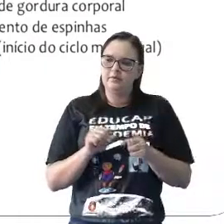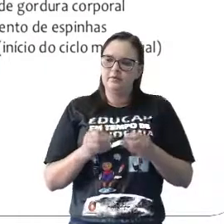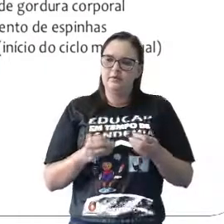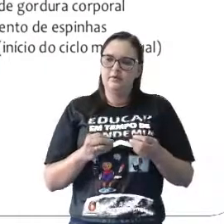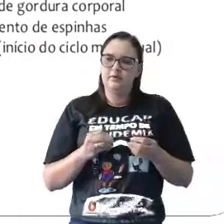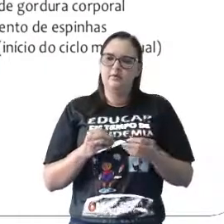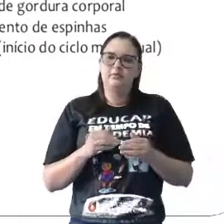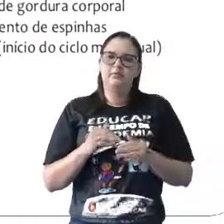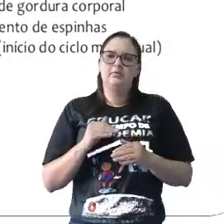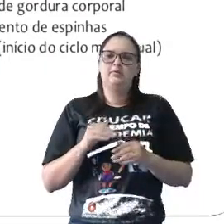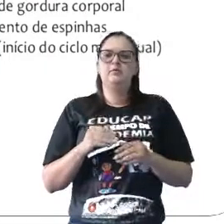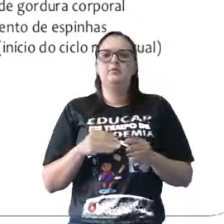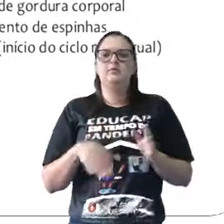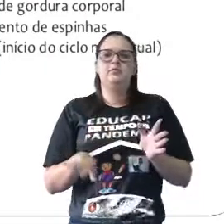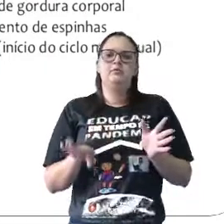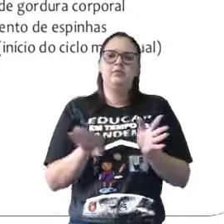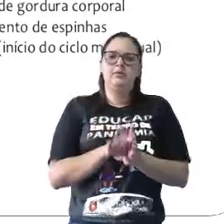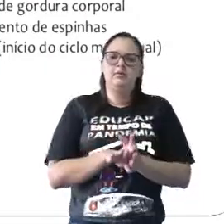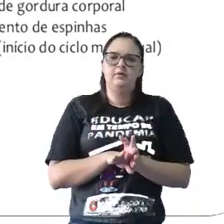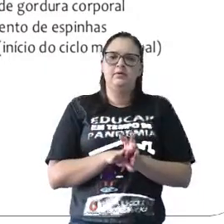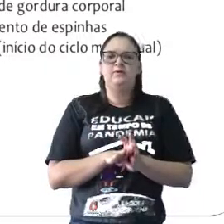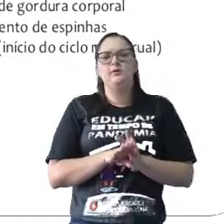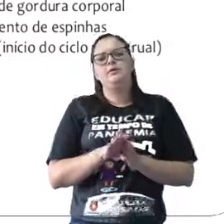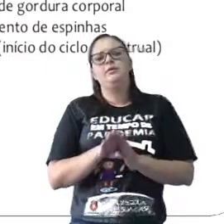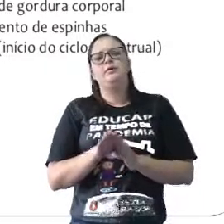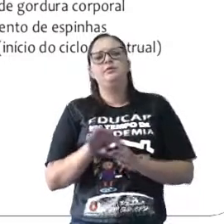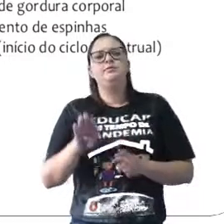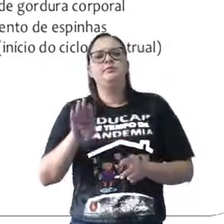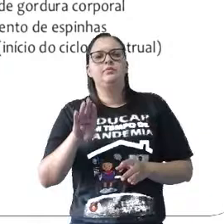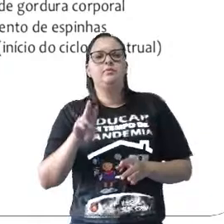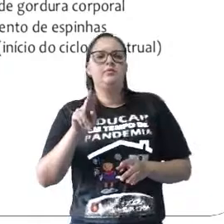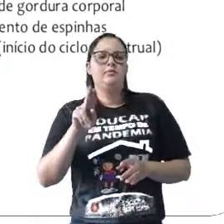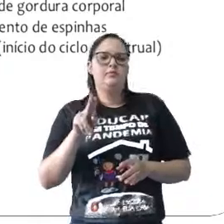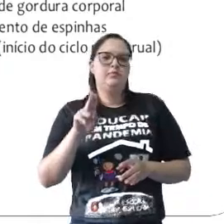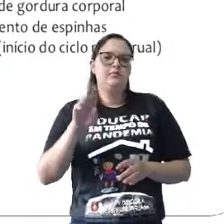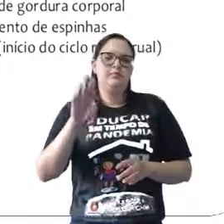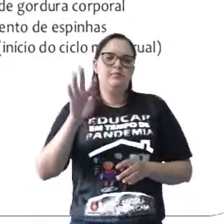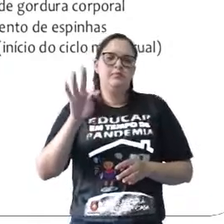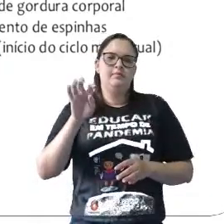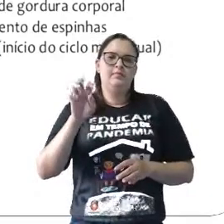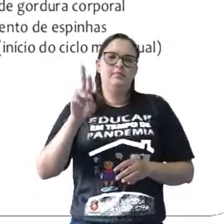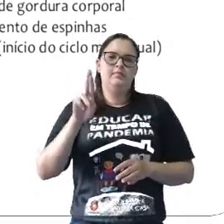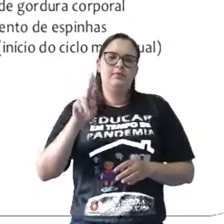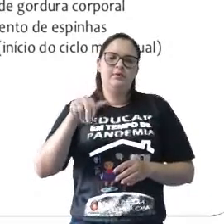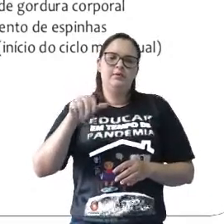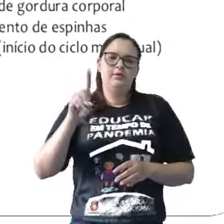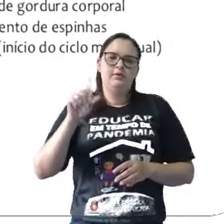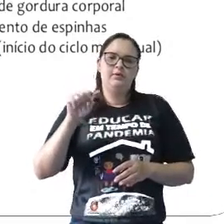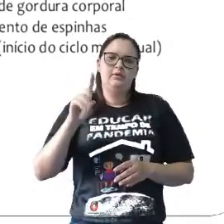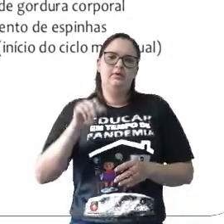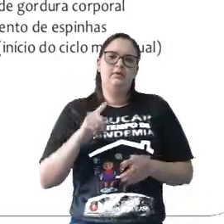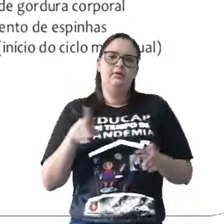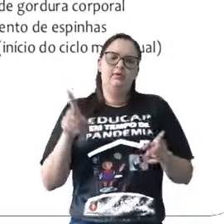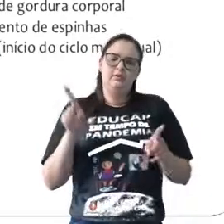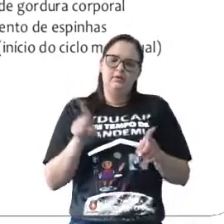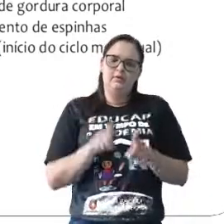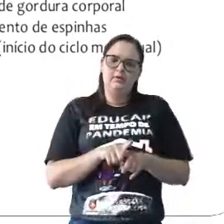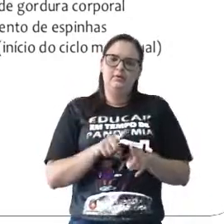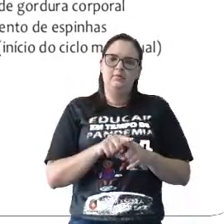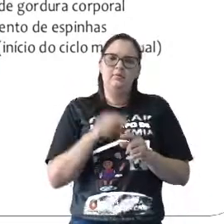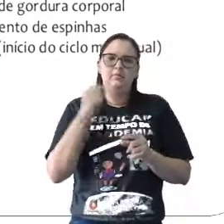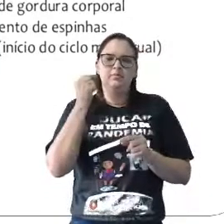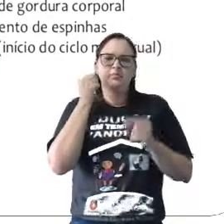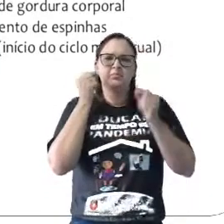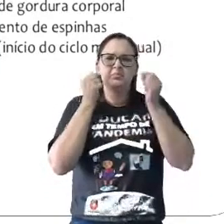momento da puberdade, tá certo? Ocorre também um aumento da massa muscular, o surgimento de espinhas,